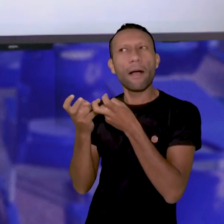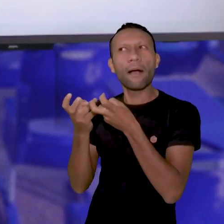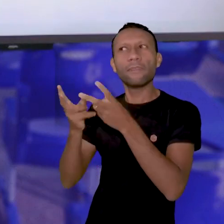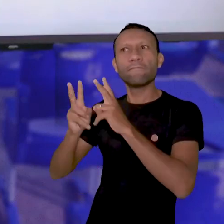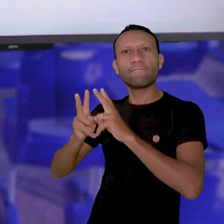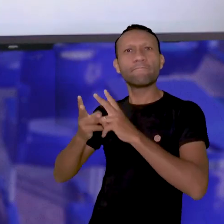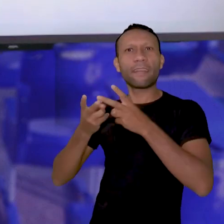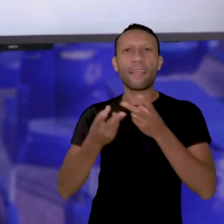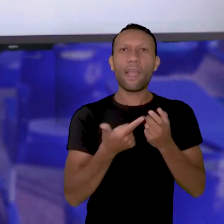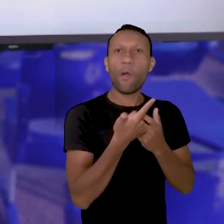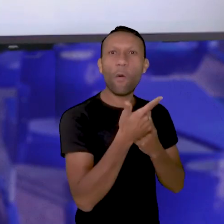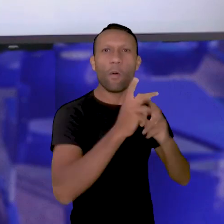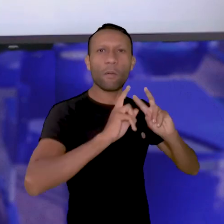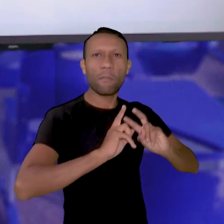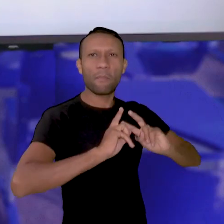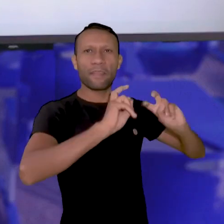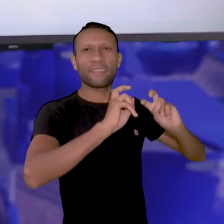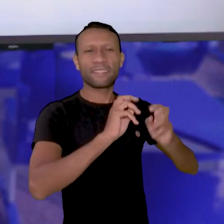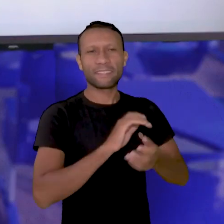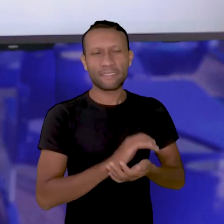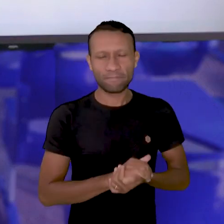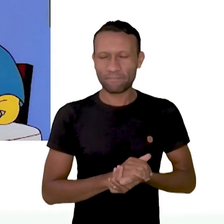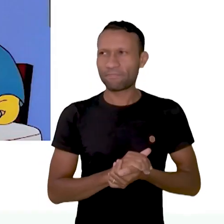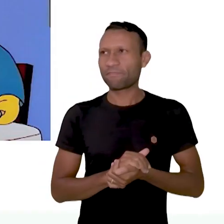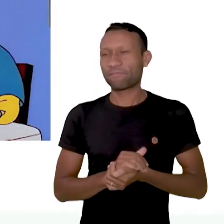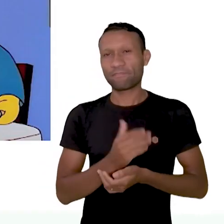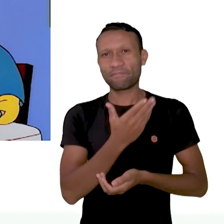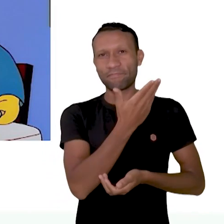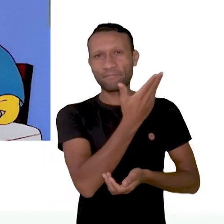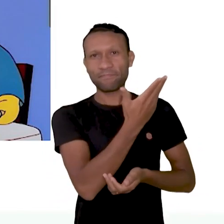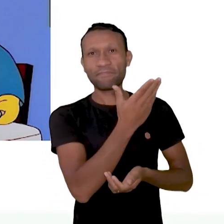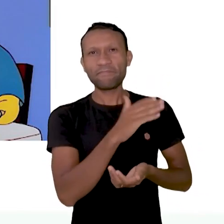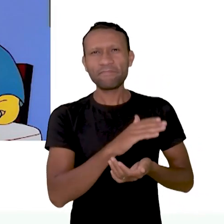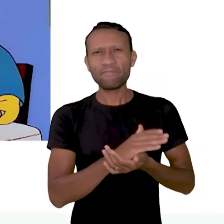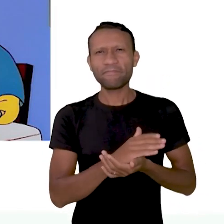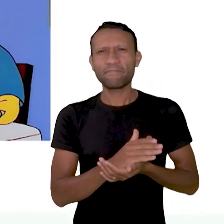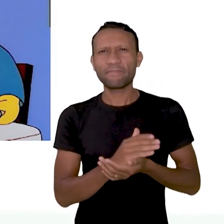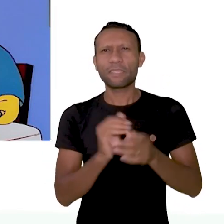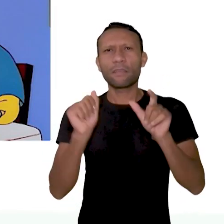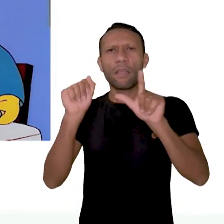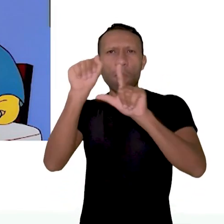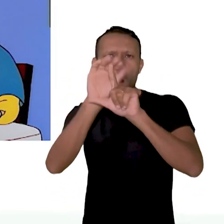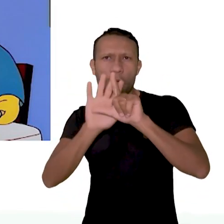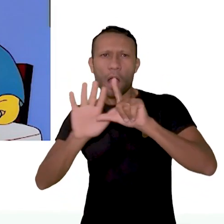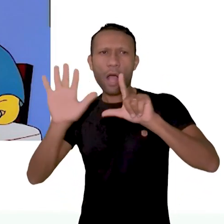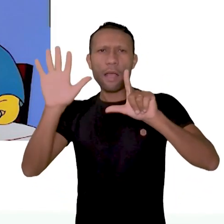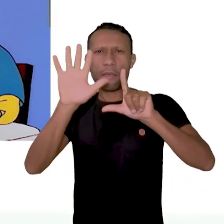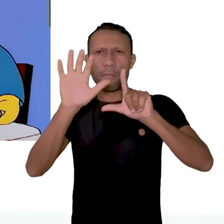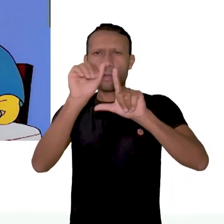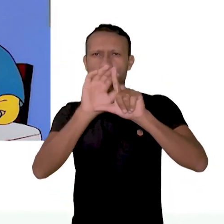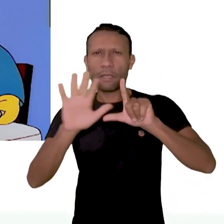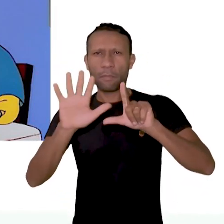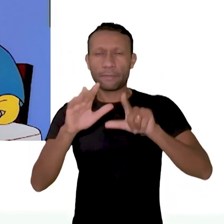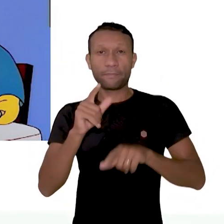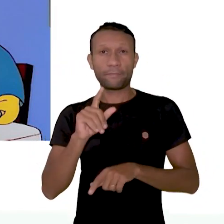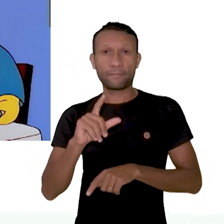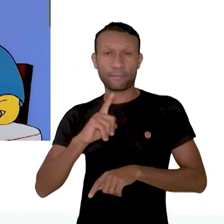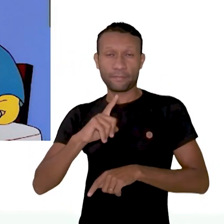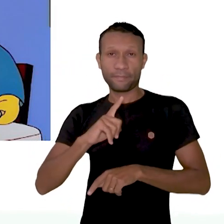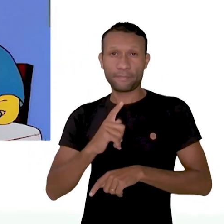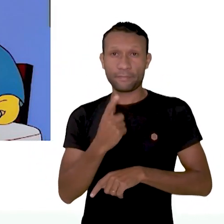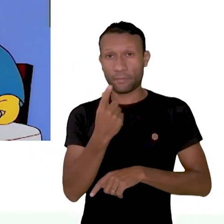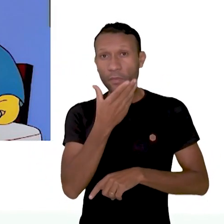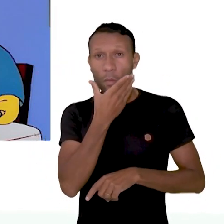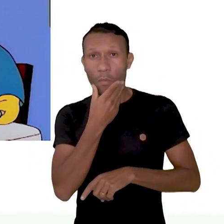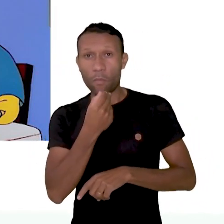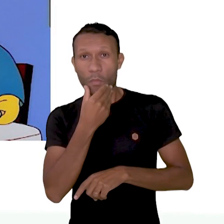Então aqui a gente tem essa imagem. Primeiramente, a gente deve observar a imagem no todo, né? A gente tem aqui um homem, tá